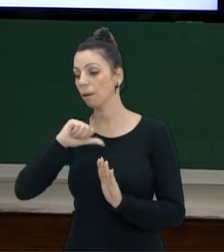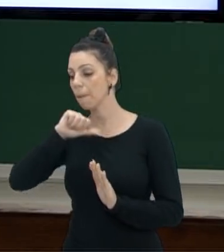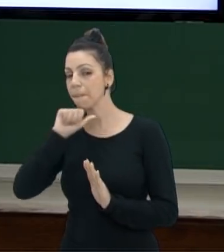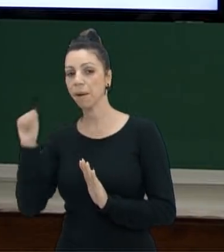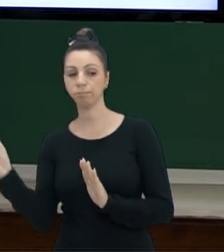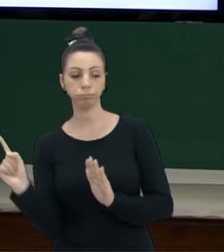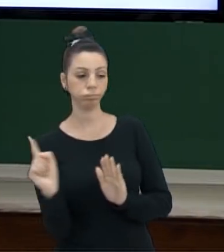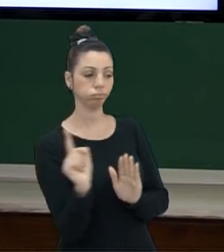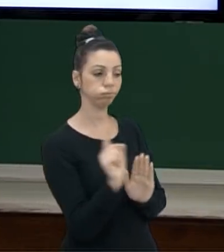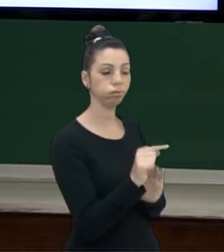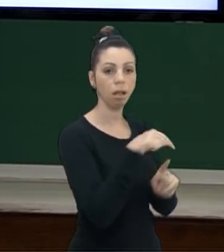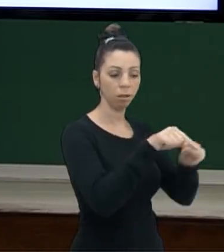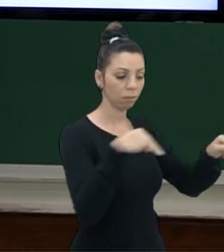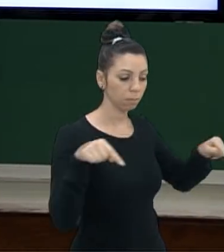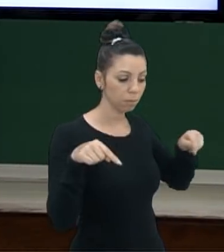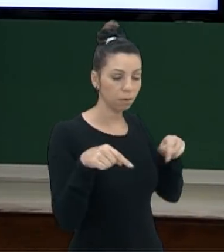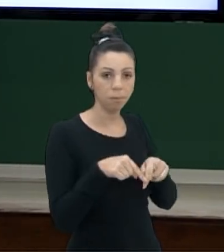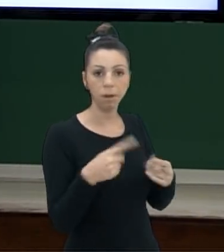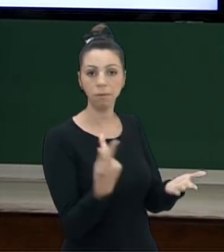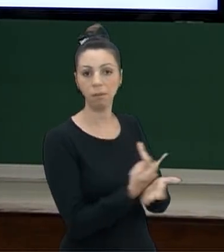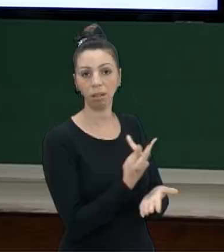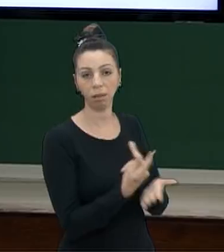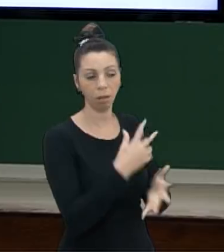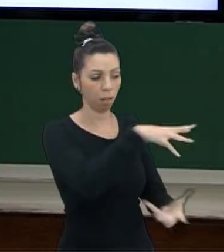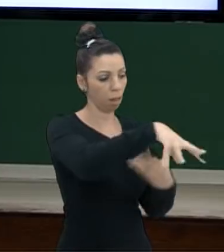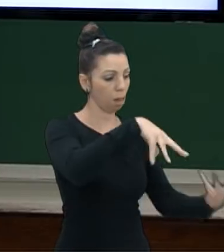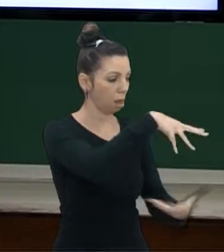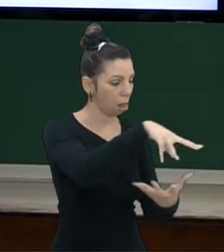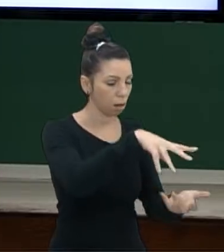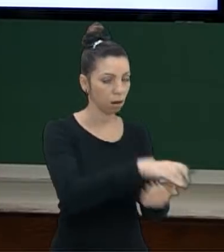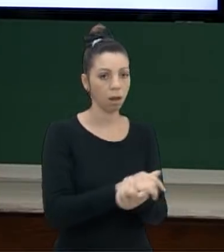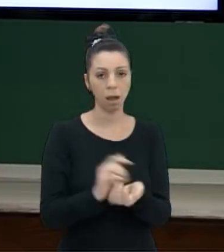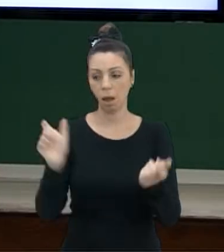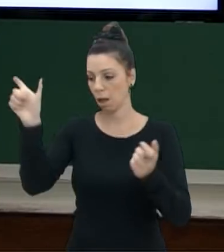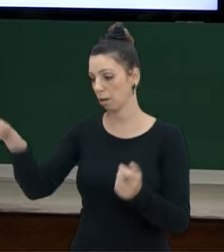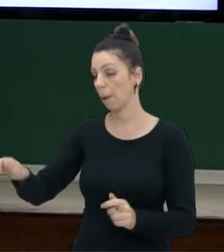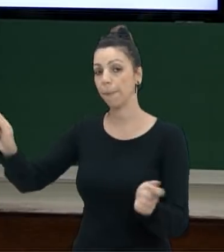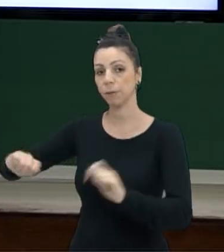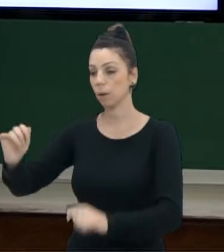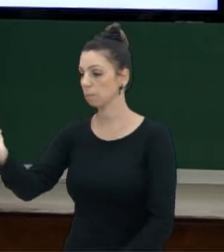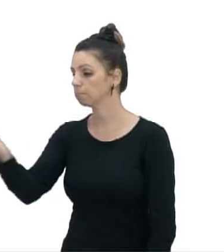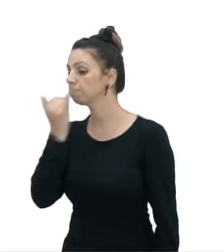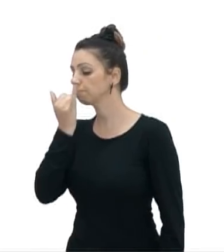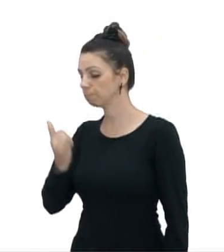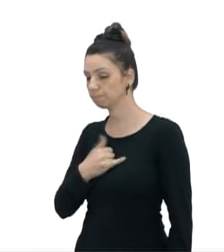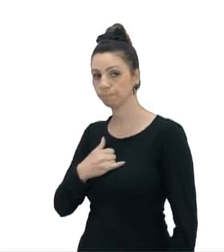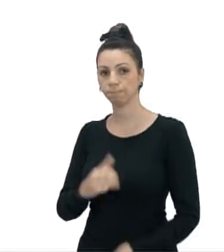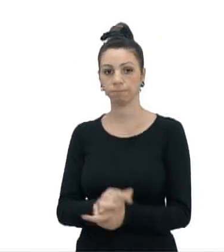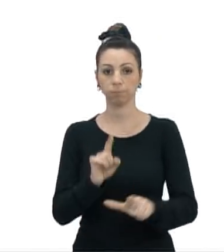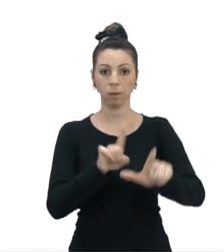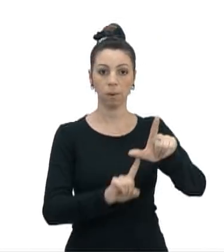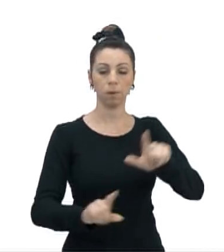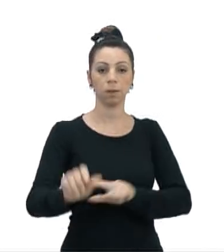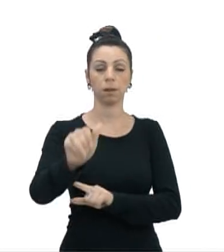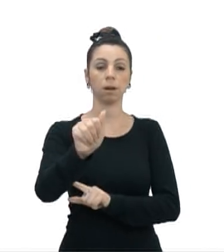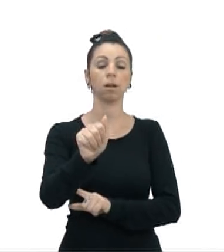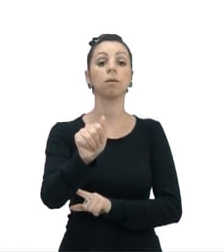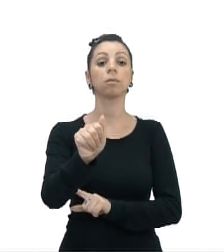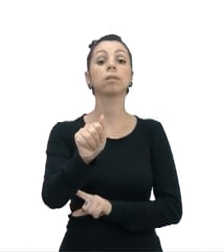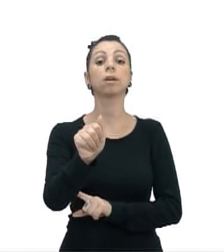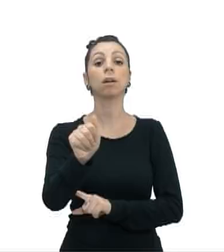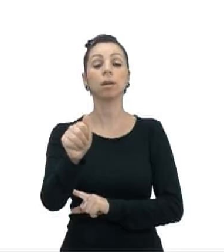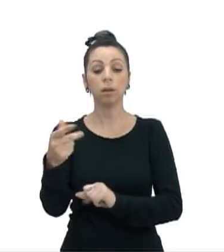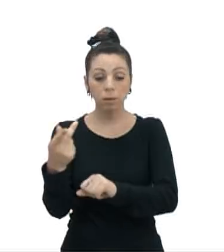em tudo foi muito errado e ela tinha que me pedir desculpas. Então, você vai fazer duas coisas. Letra A. Então, identificar